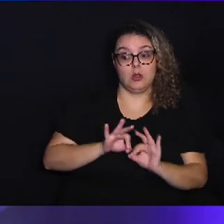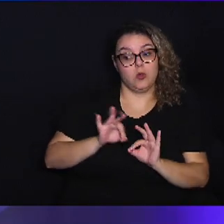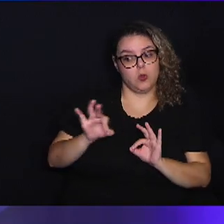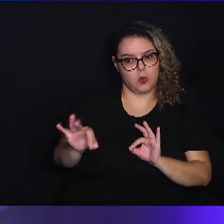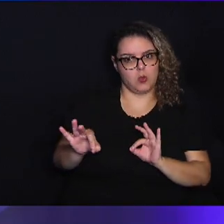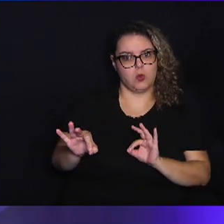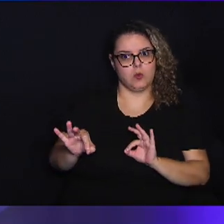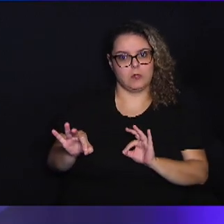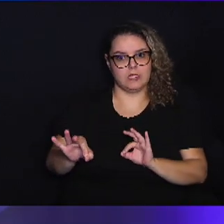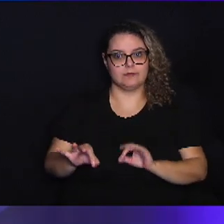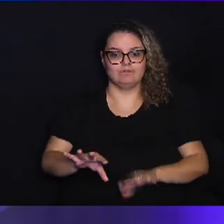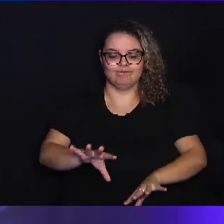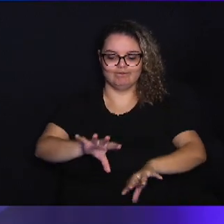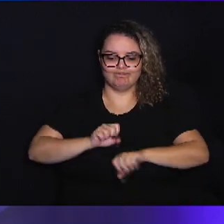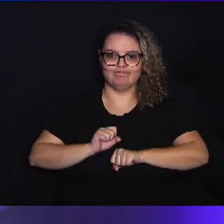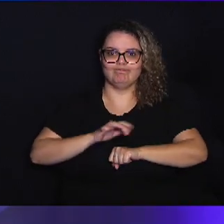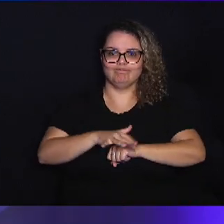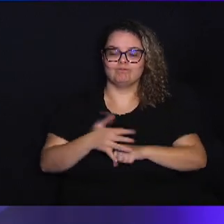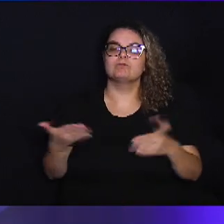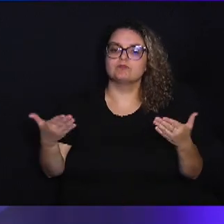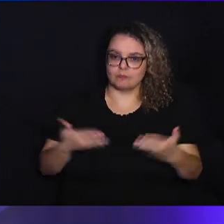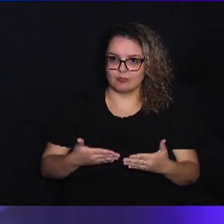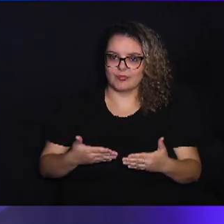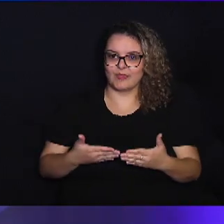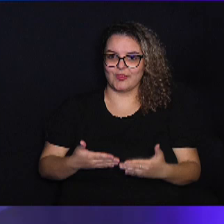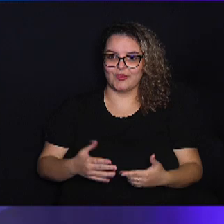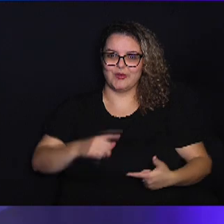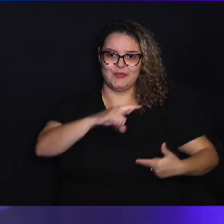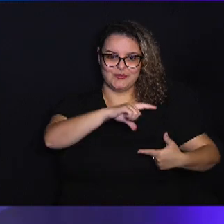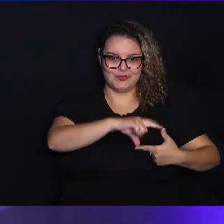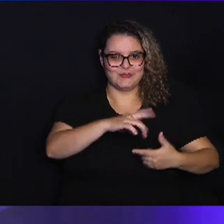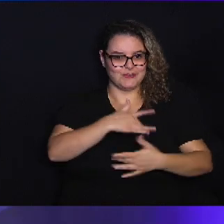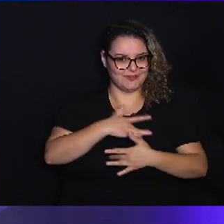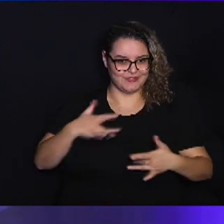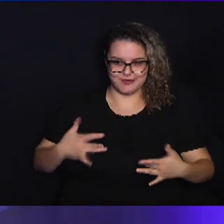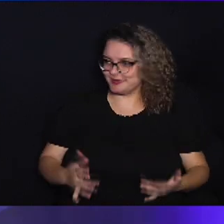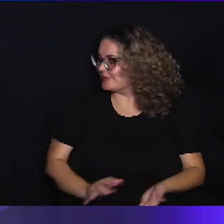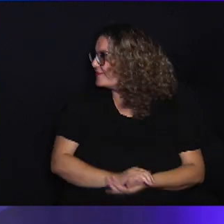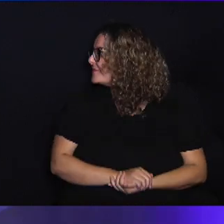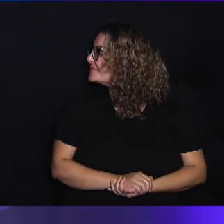das infecções. A partir de agora, é o nosso quadro de saúde.